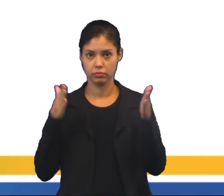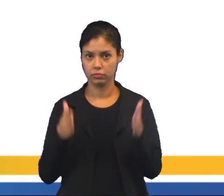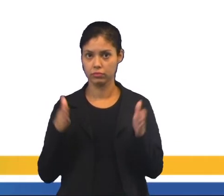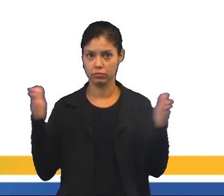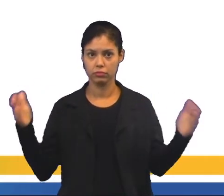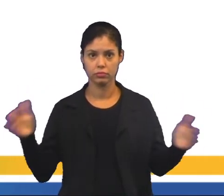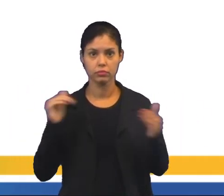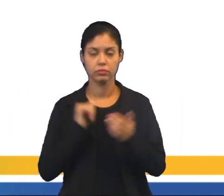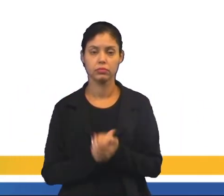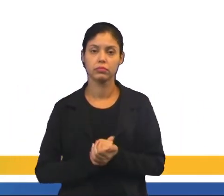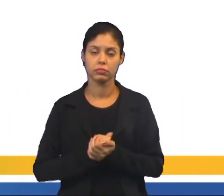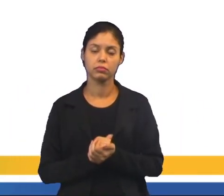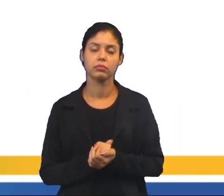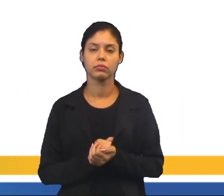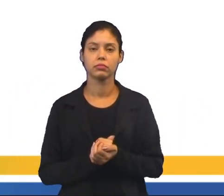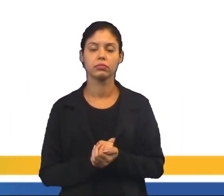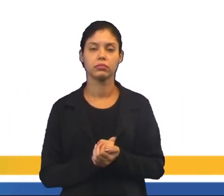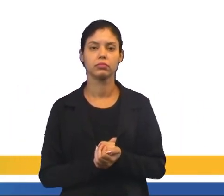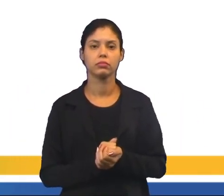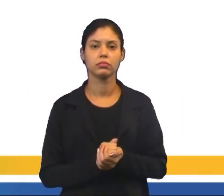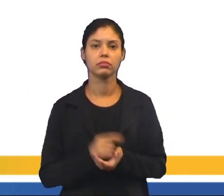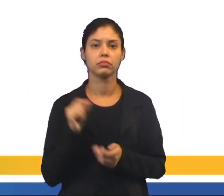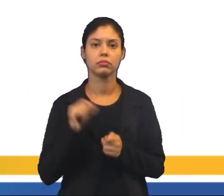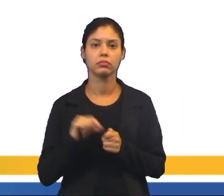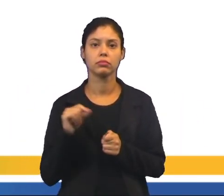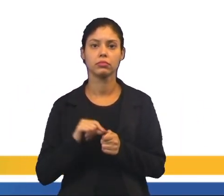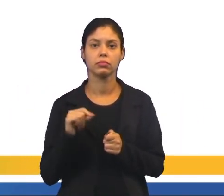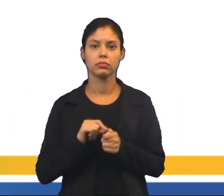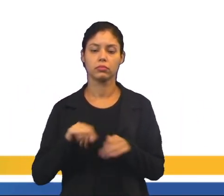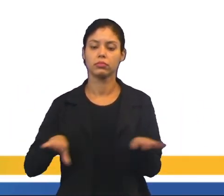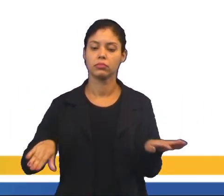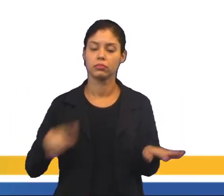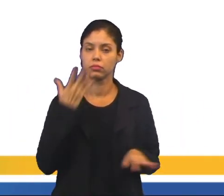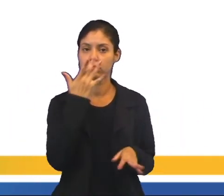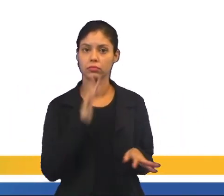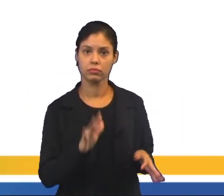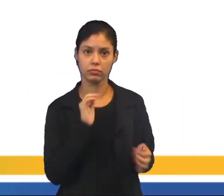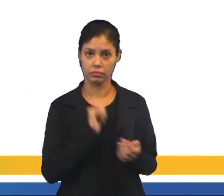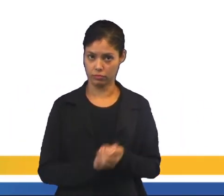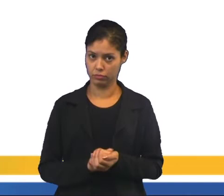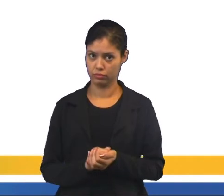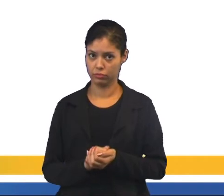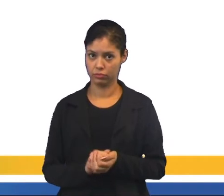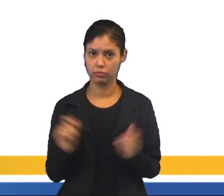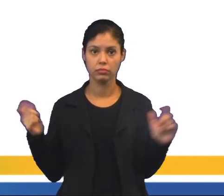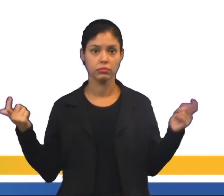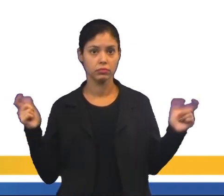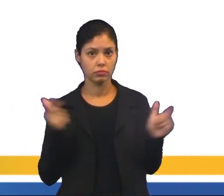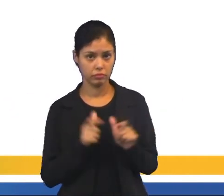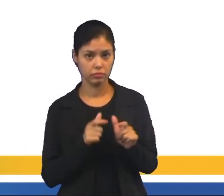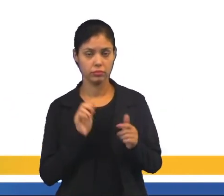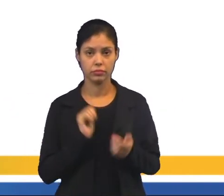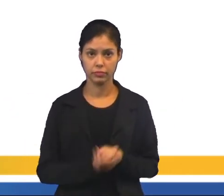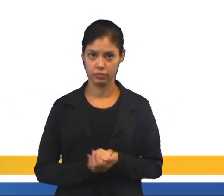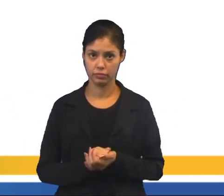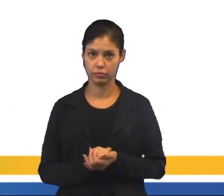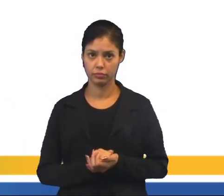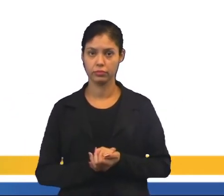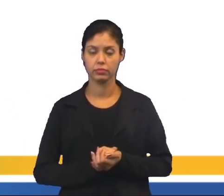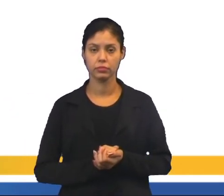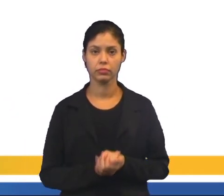seu comprimento. Ele fez uma piscina infantil, que é uma redução dessa